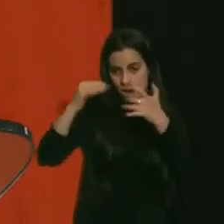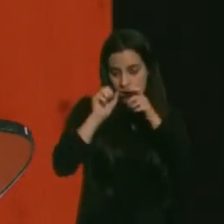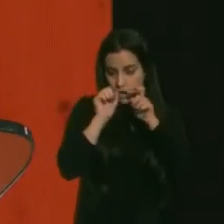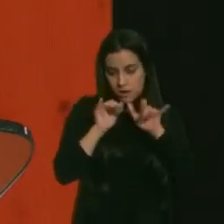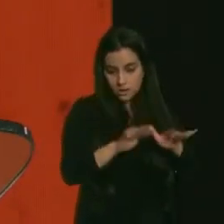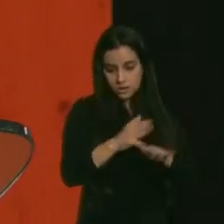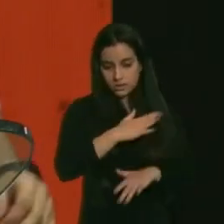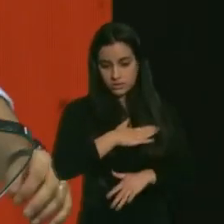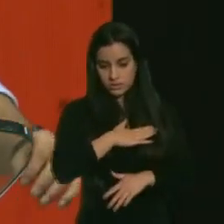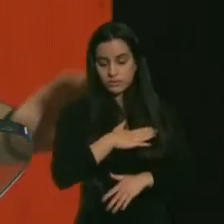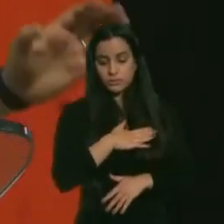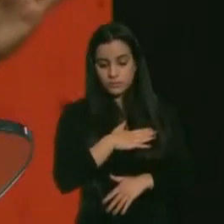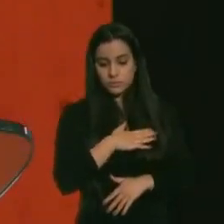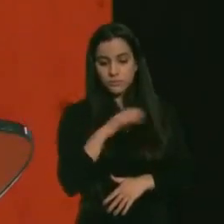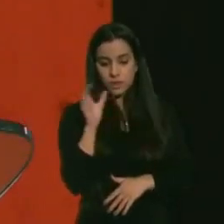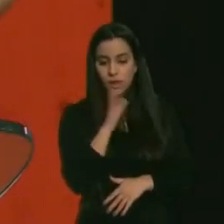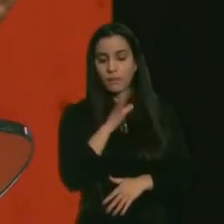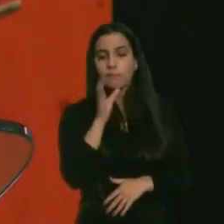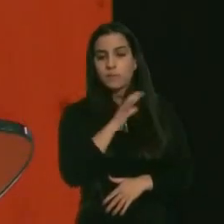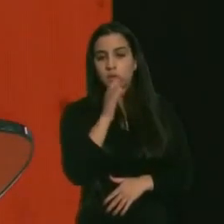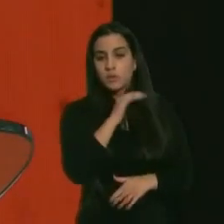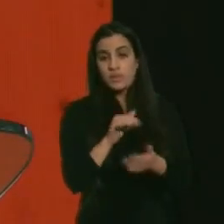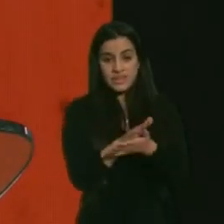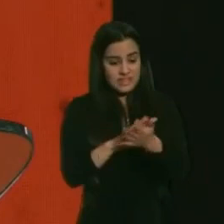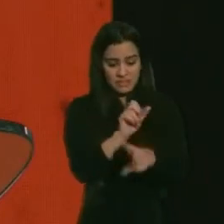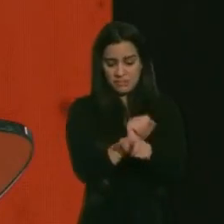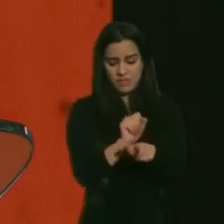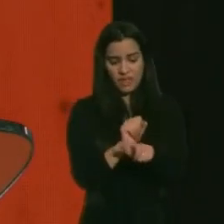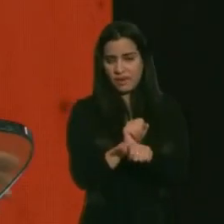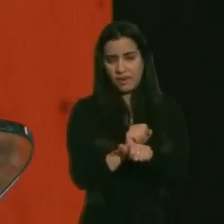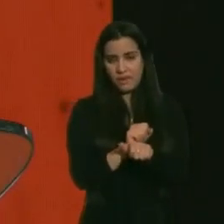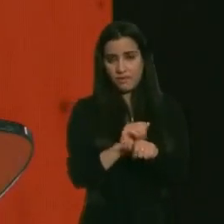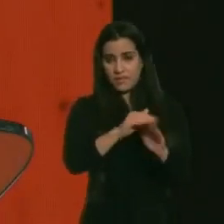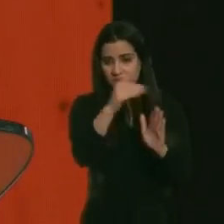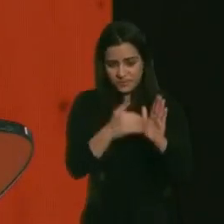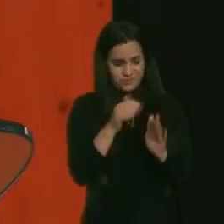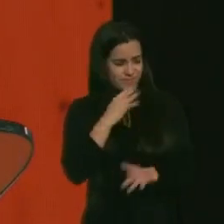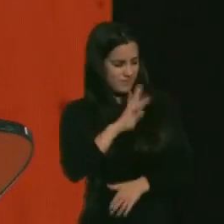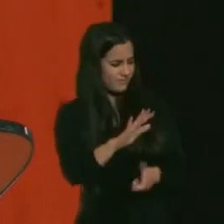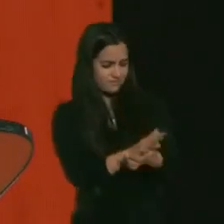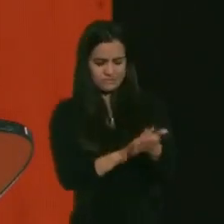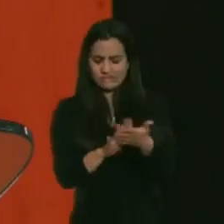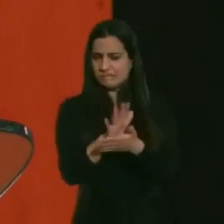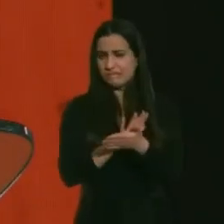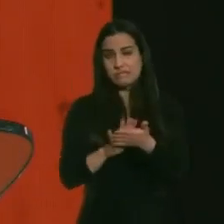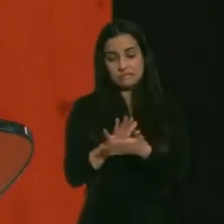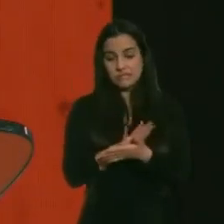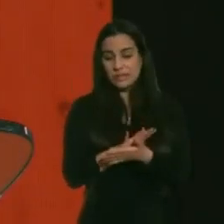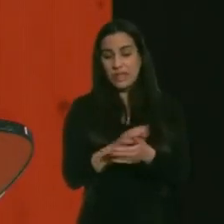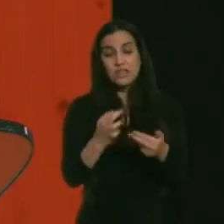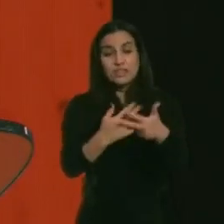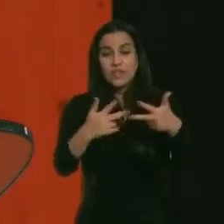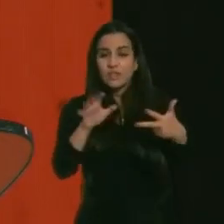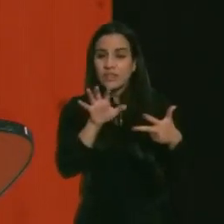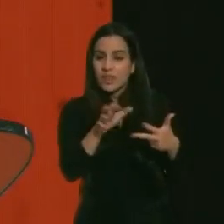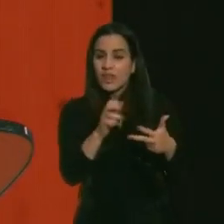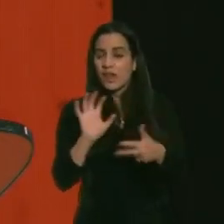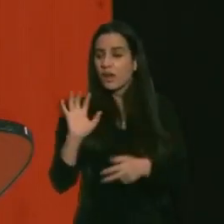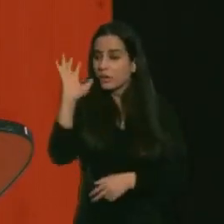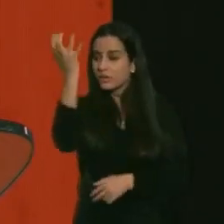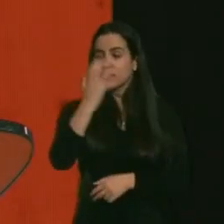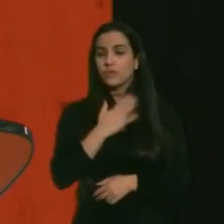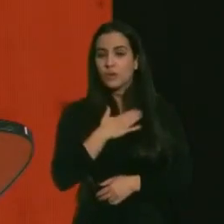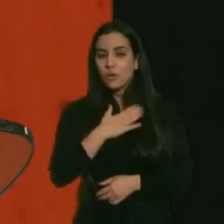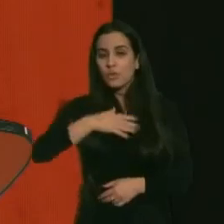mim inesperadamente. Nada esperava, tudo desconhecia daquilo que se estaria passando comigo.